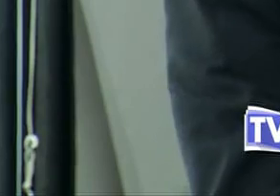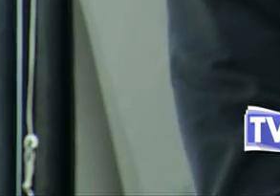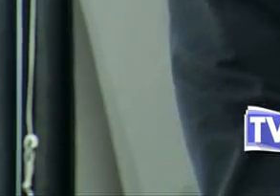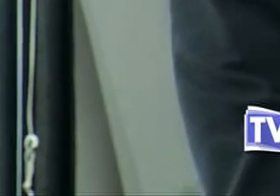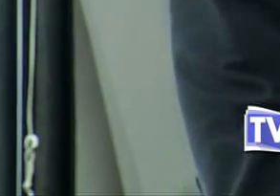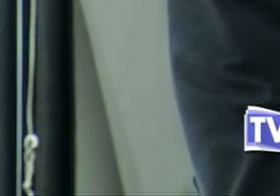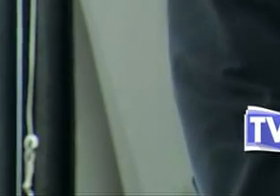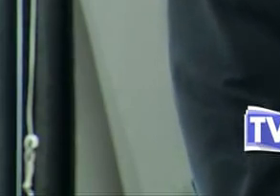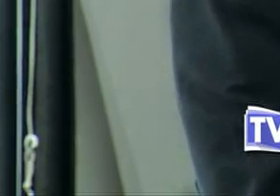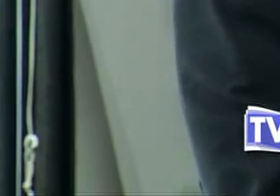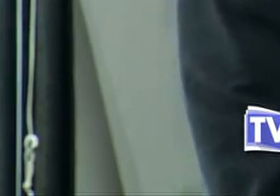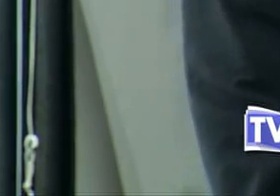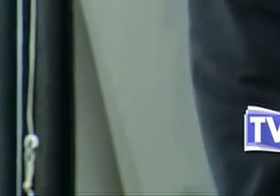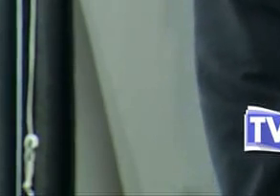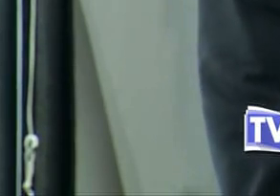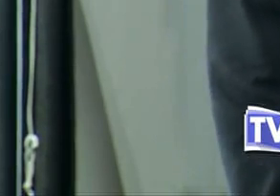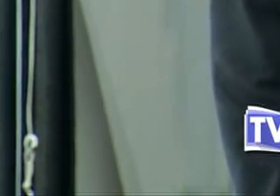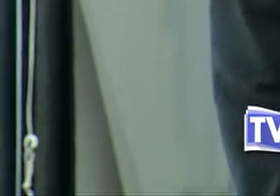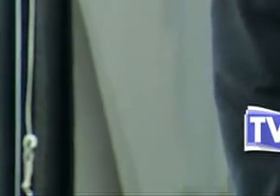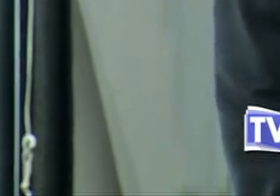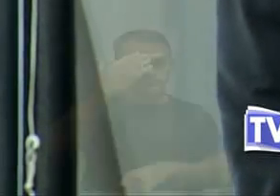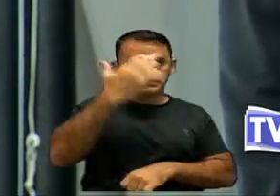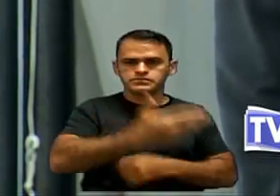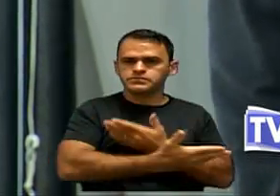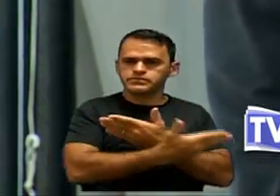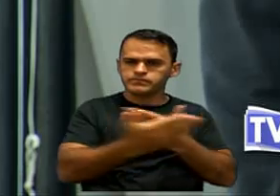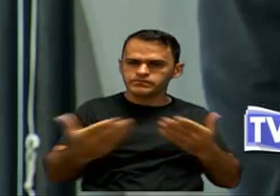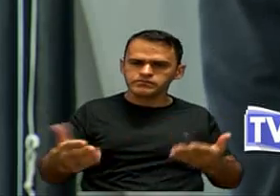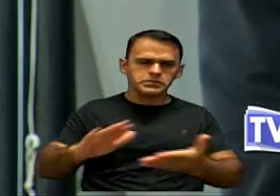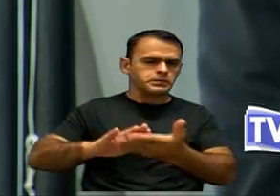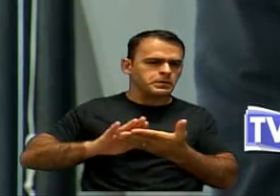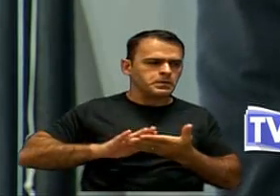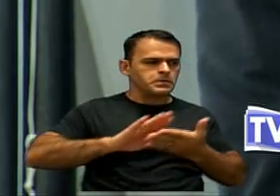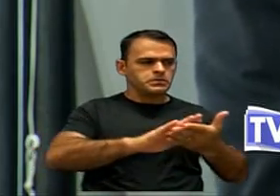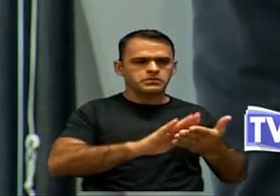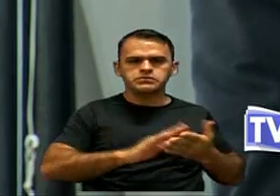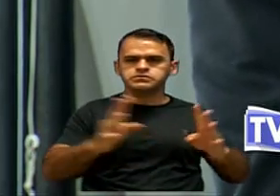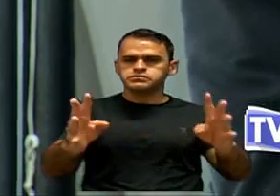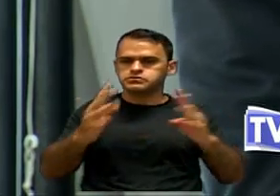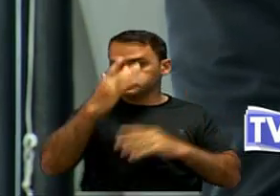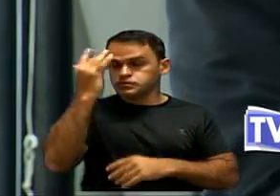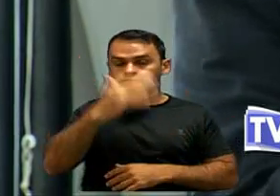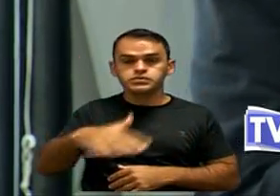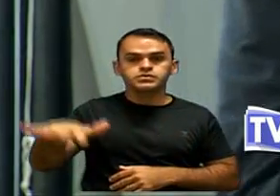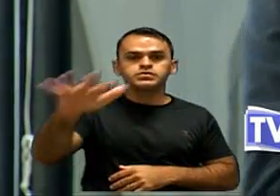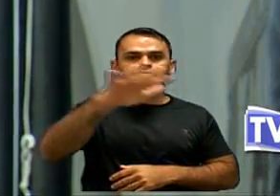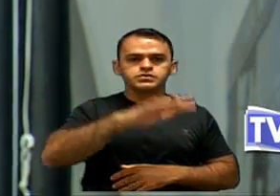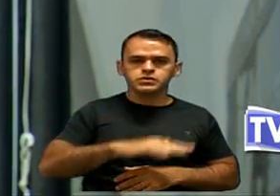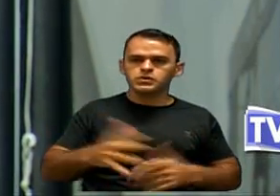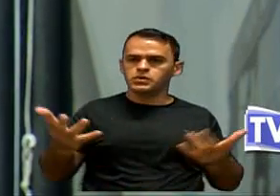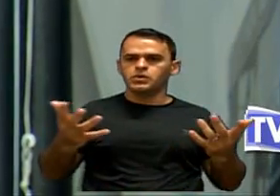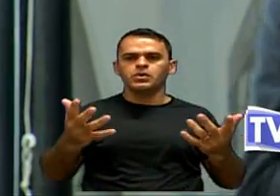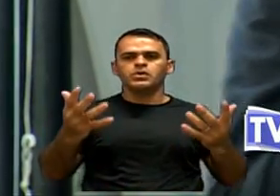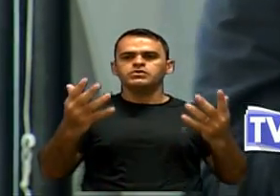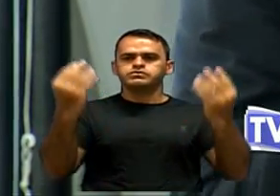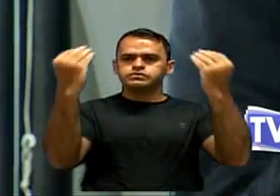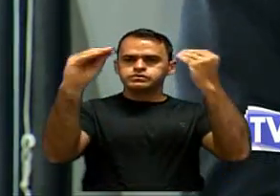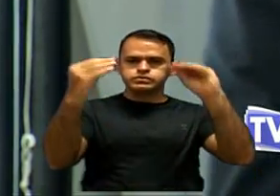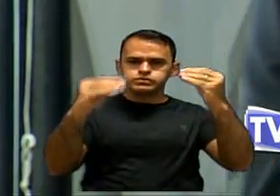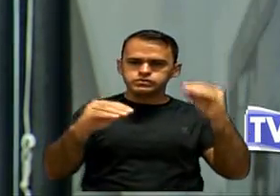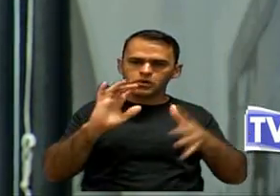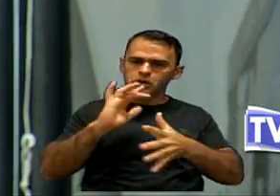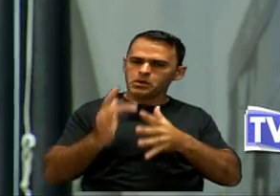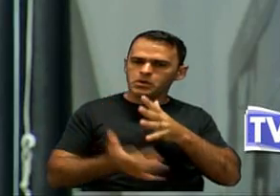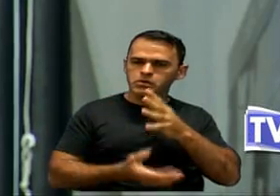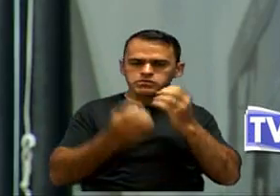saúde e obrigado pelo carinho de todos os colegas daqui e de todas as pessoas que deixam mensagem nas nossas redes sociais.